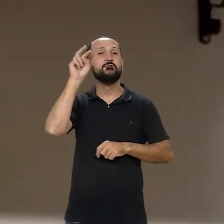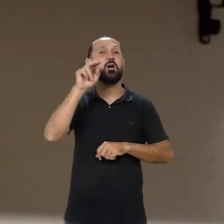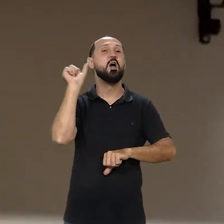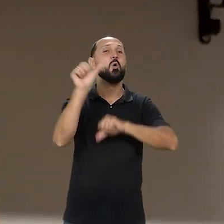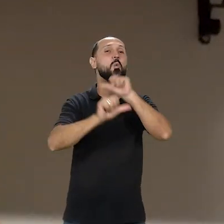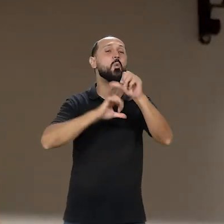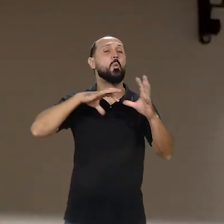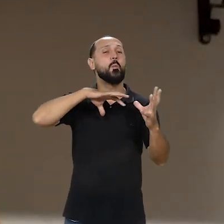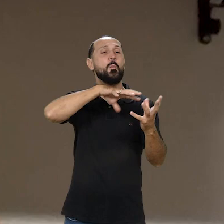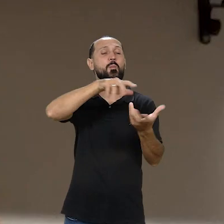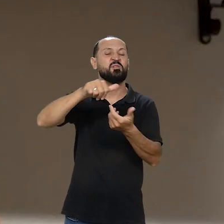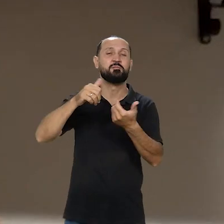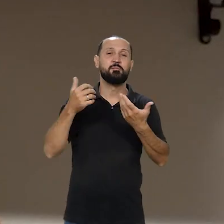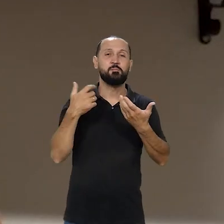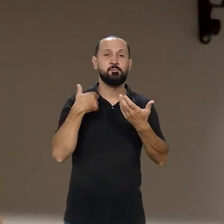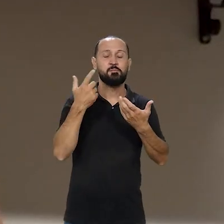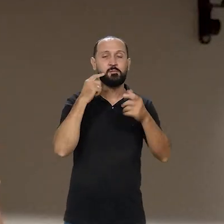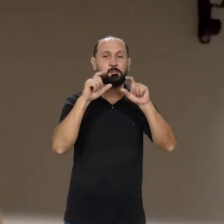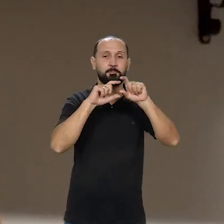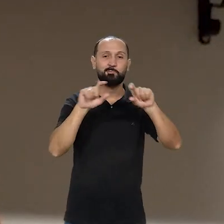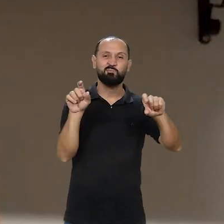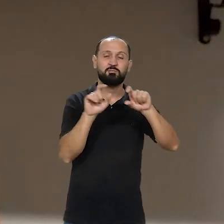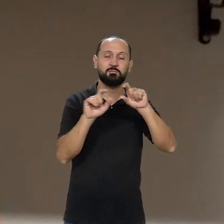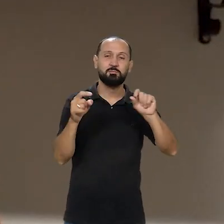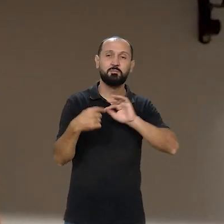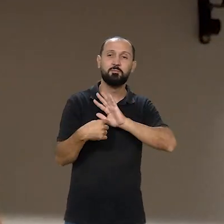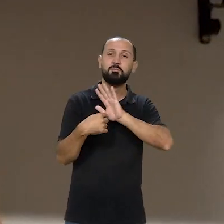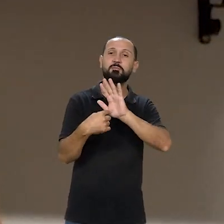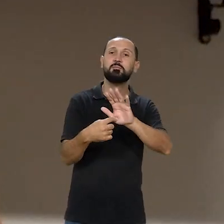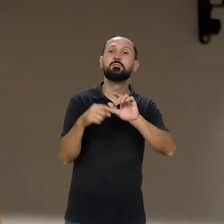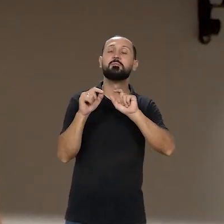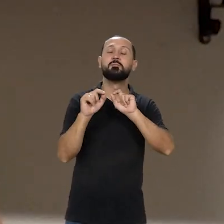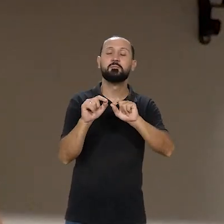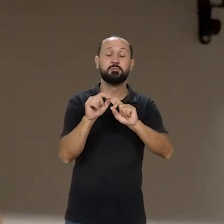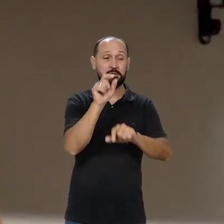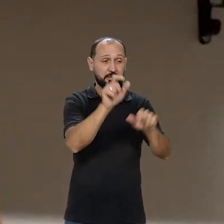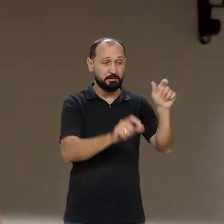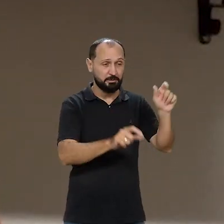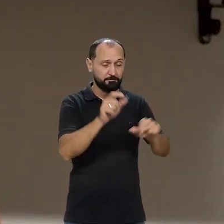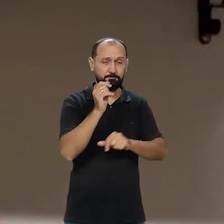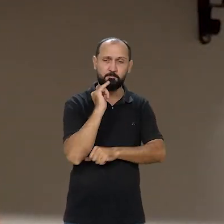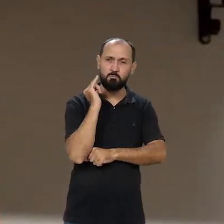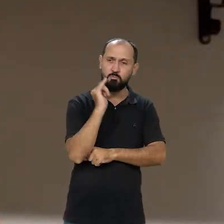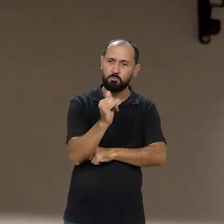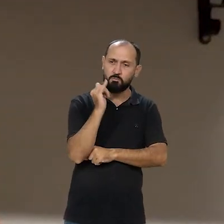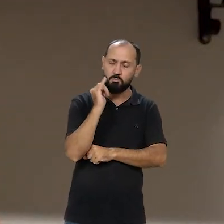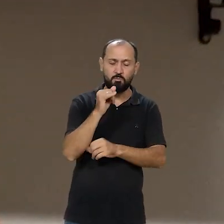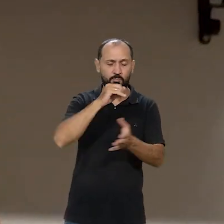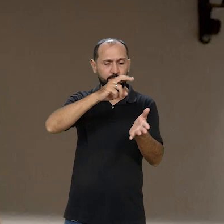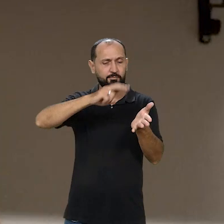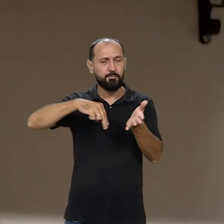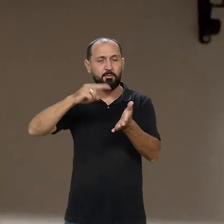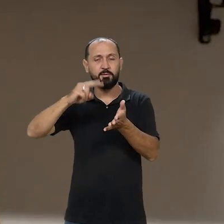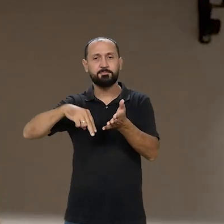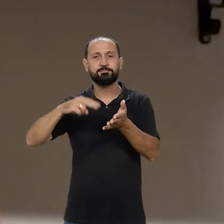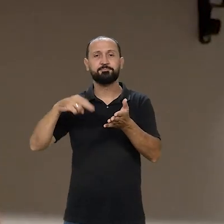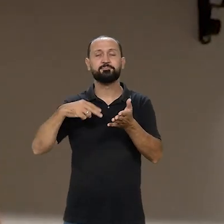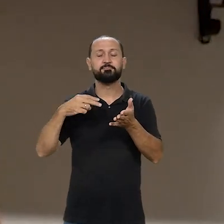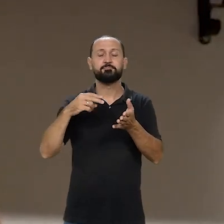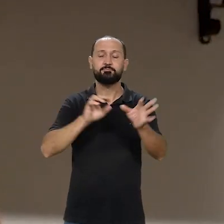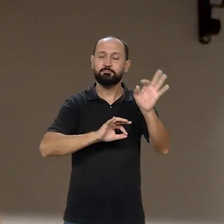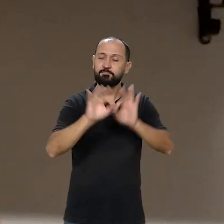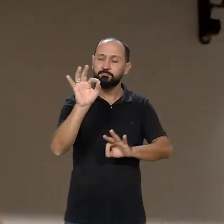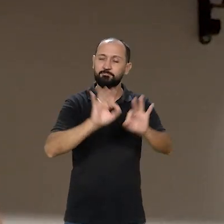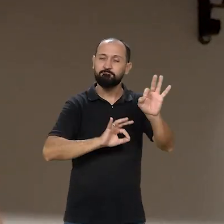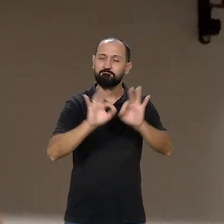preciso transver o mundo. Esses versos do poeta nos mostram que os sujeitos líricos e também os leitores,